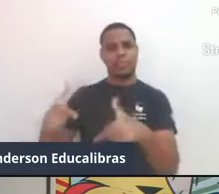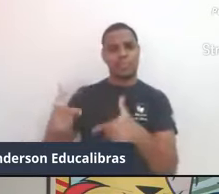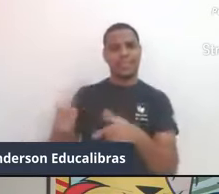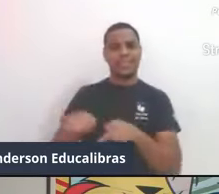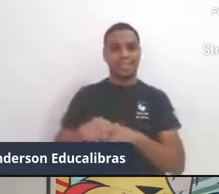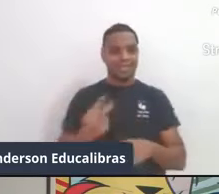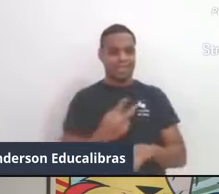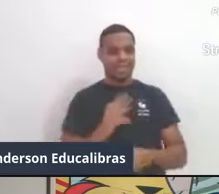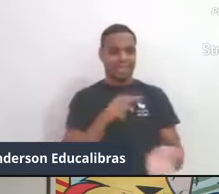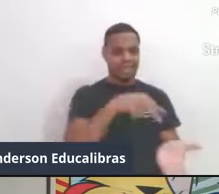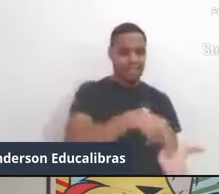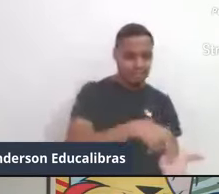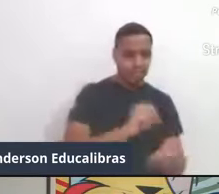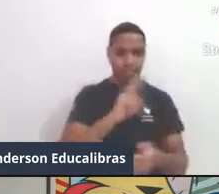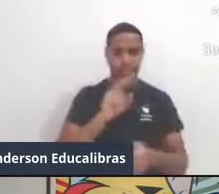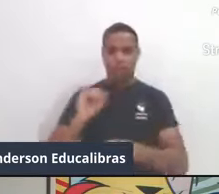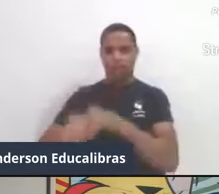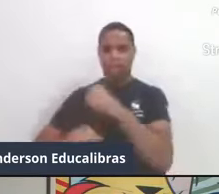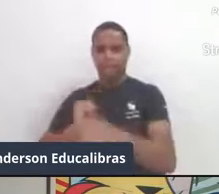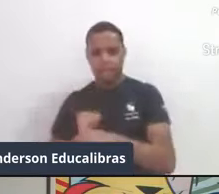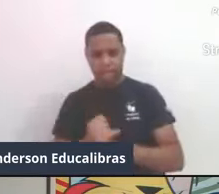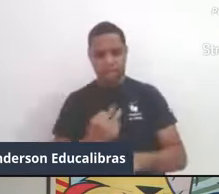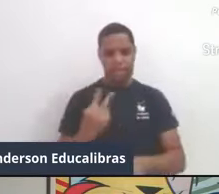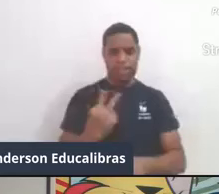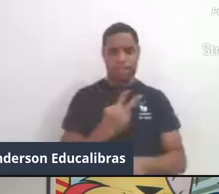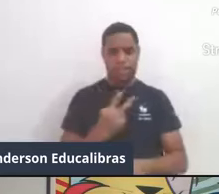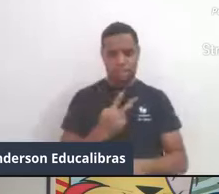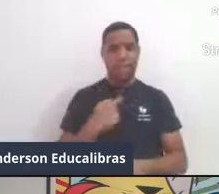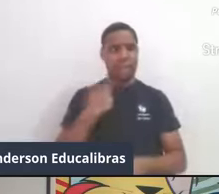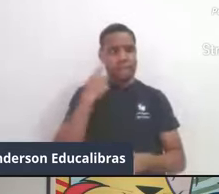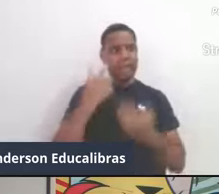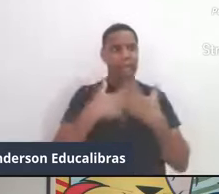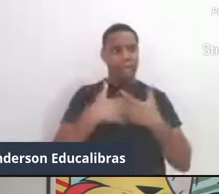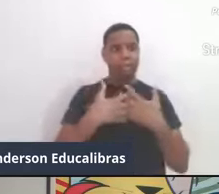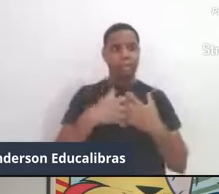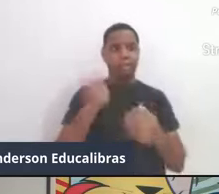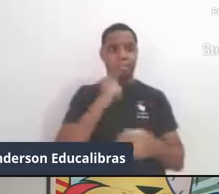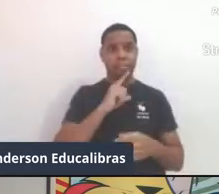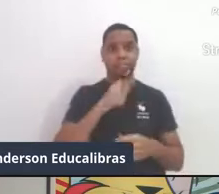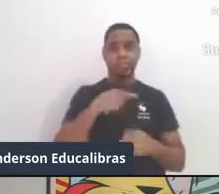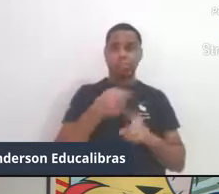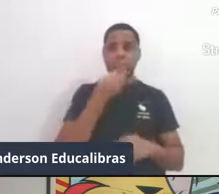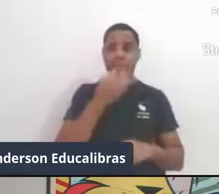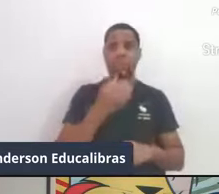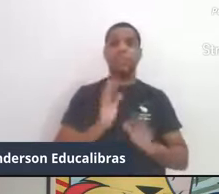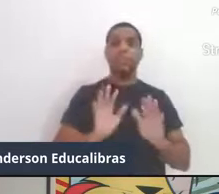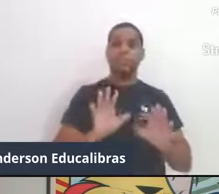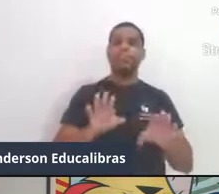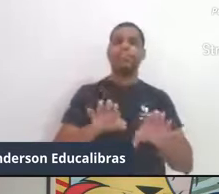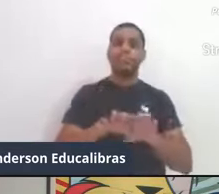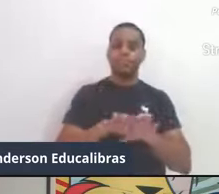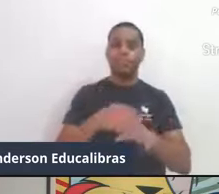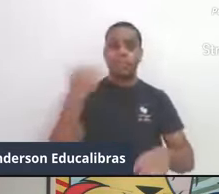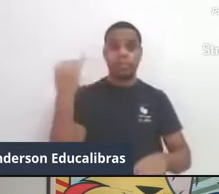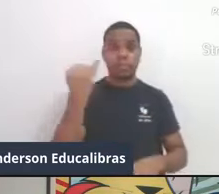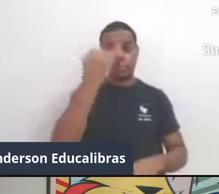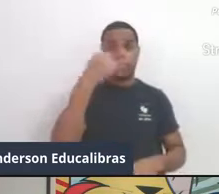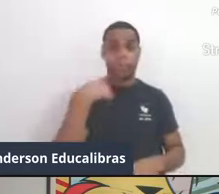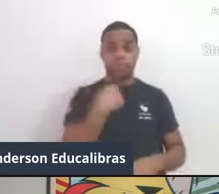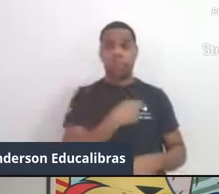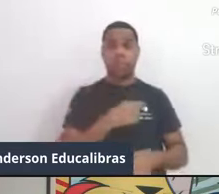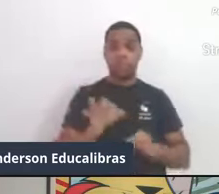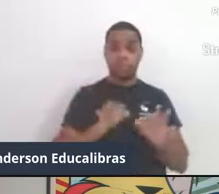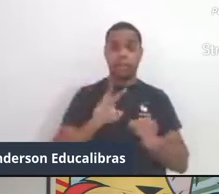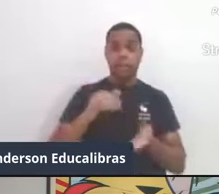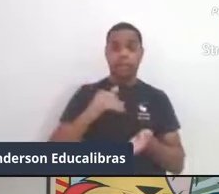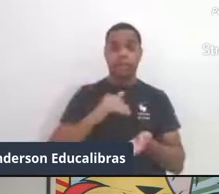desse aprendizado. Portanto, nós estamos tirando um bom resultado. Finalmente, é importante ressaltar também que estamos nos preparando para